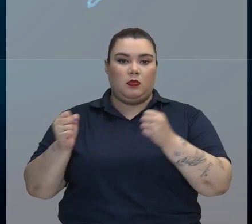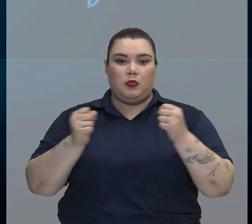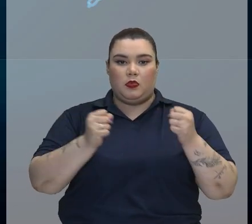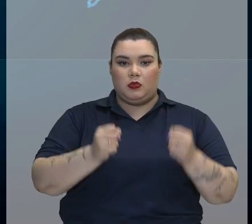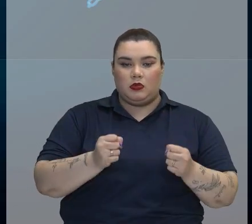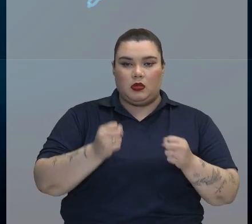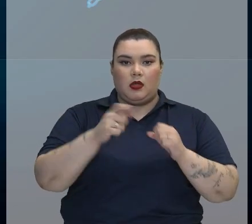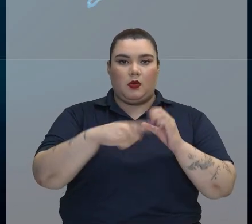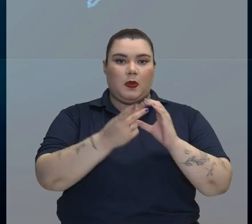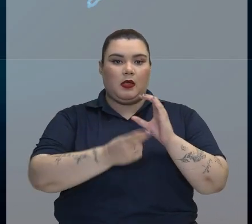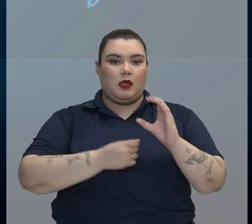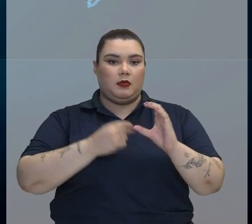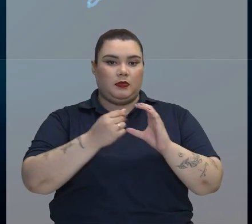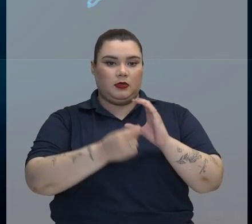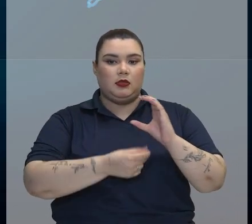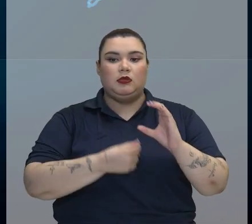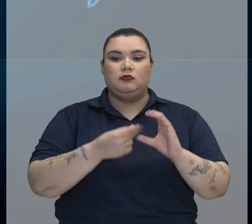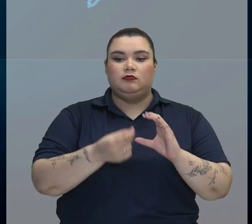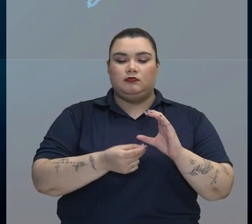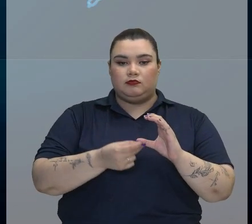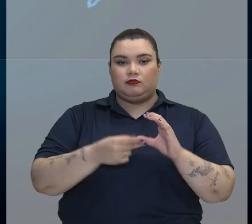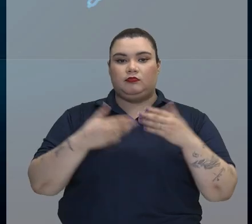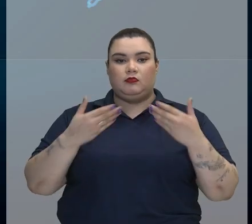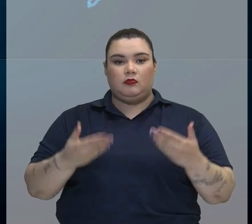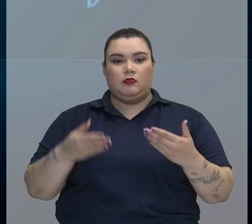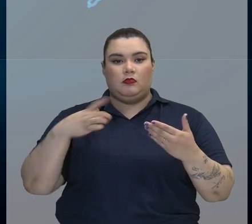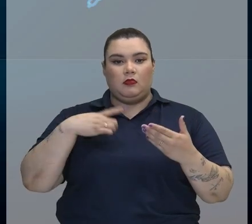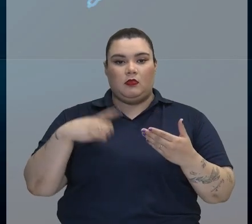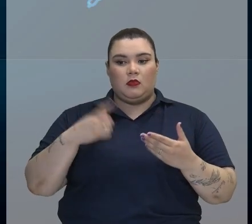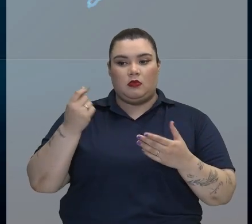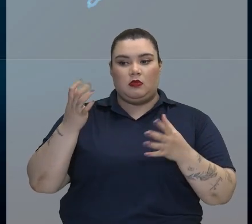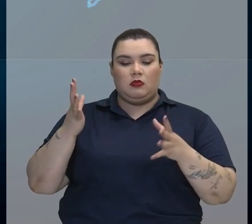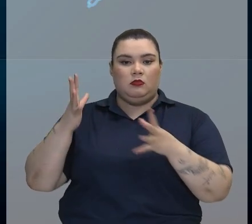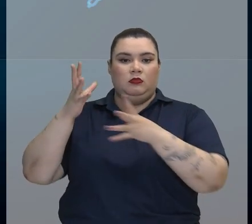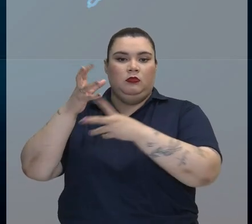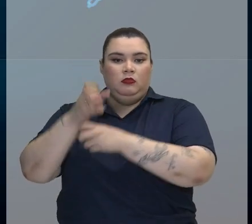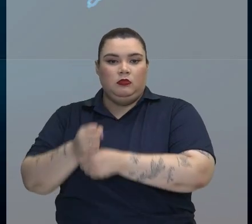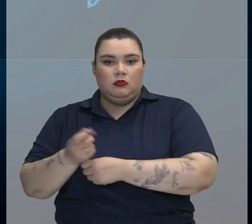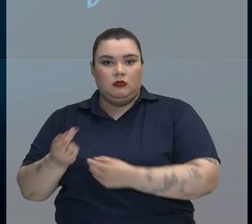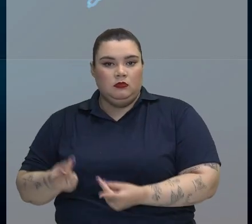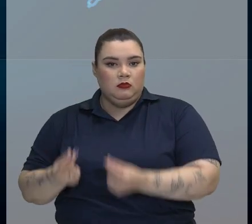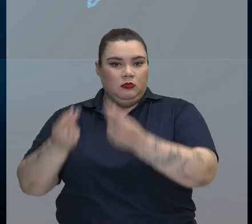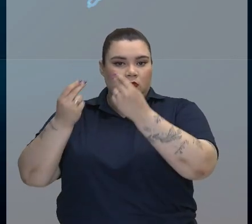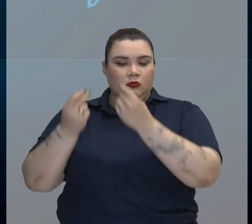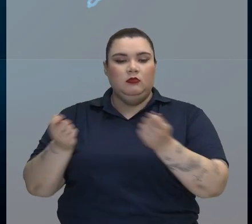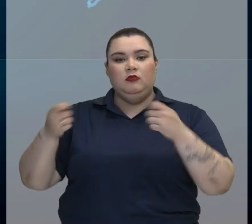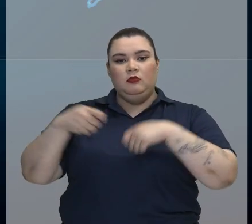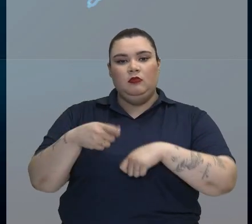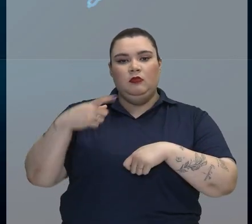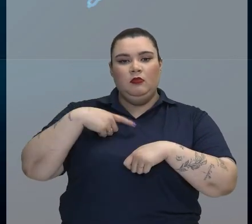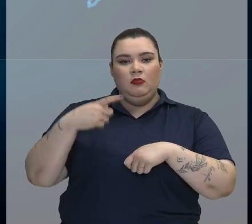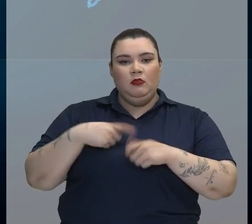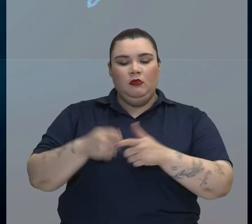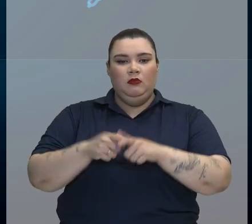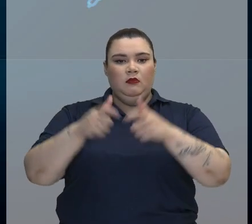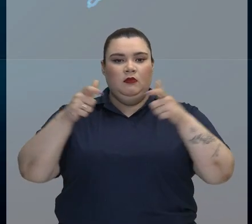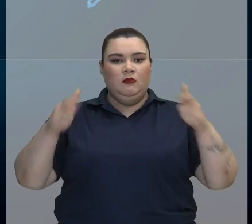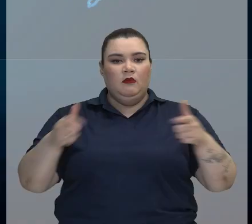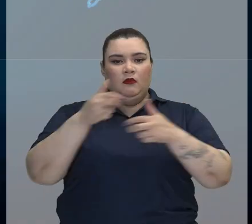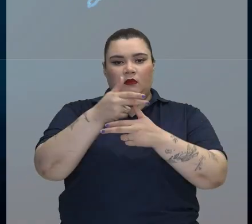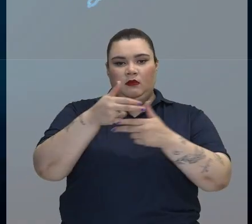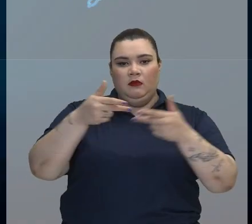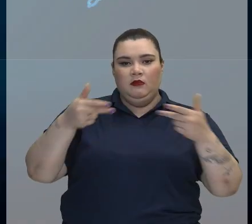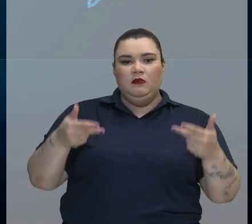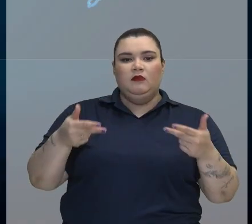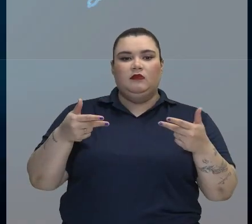ao capitalismo. Aquele que detém, acumula mais capital, acaba tendo acesso à maior parte